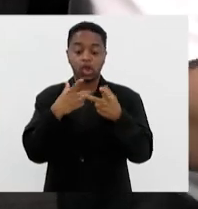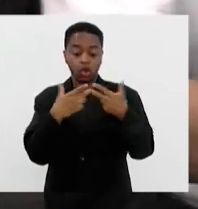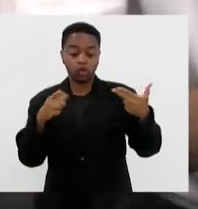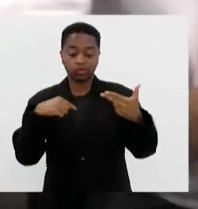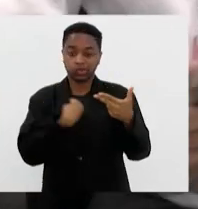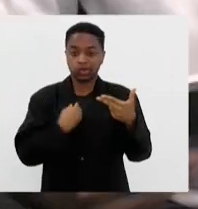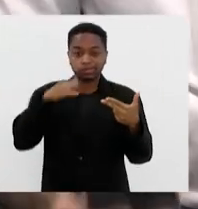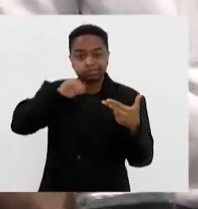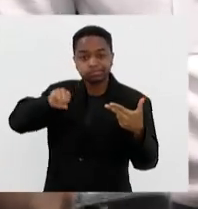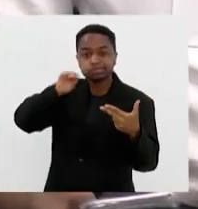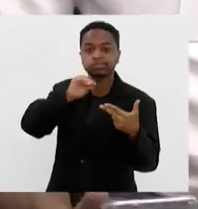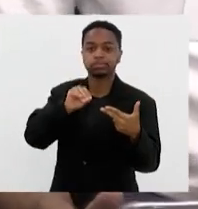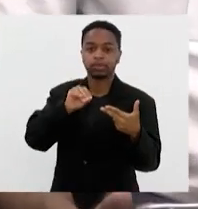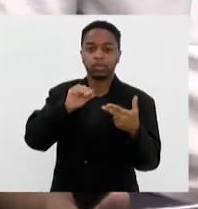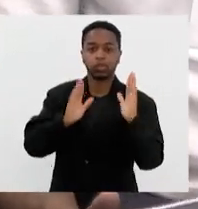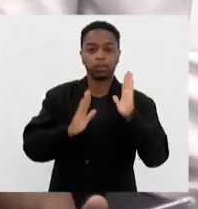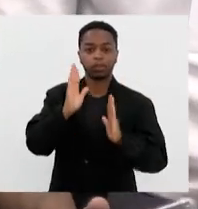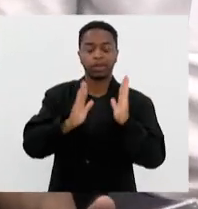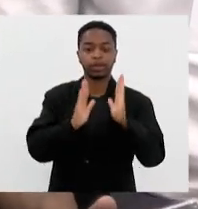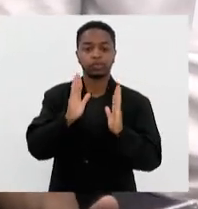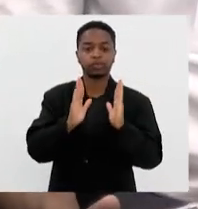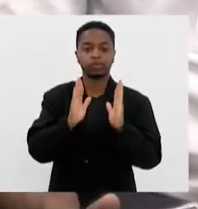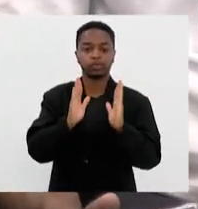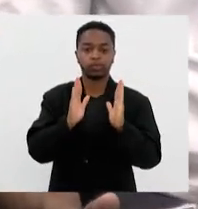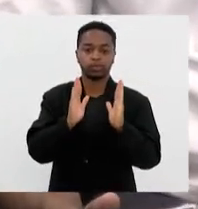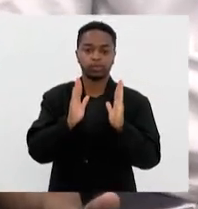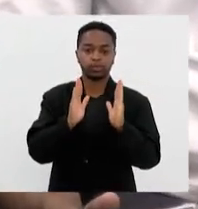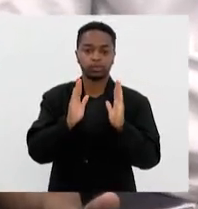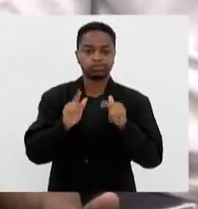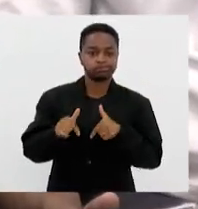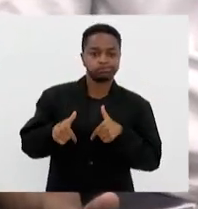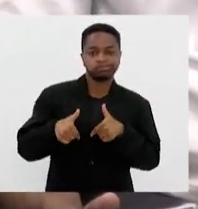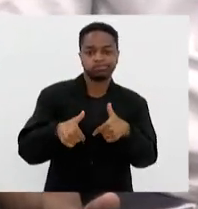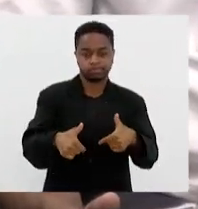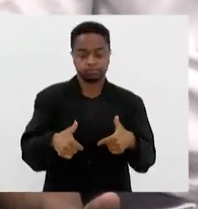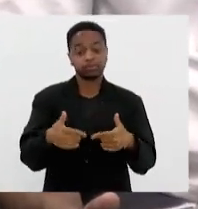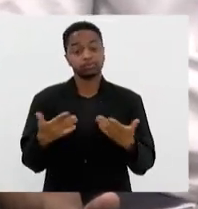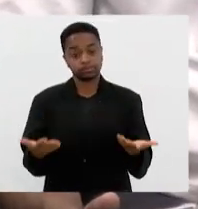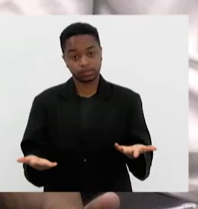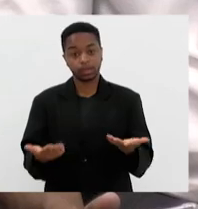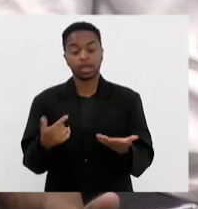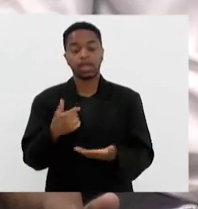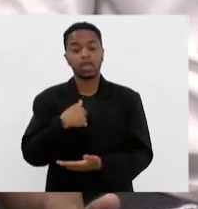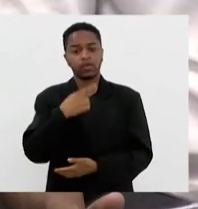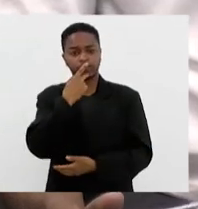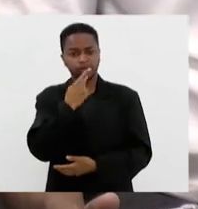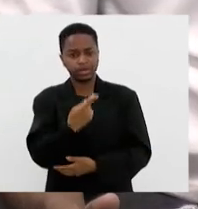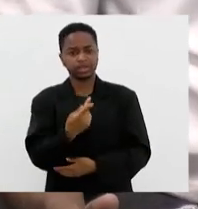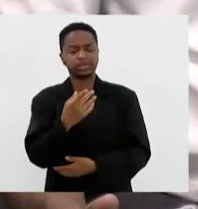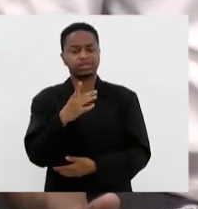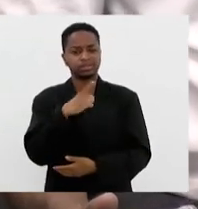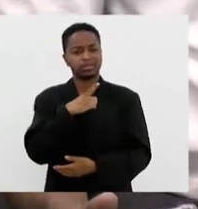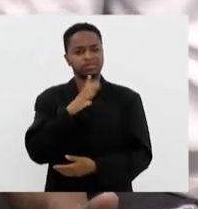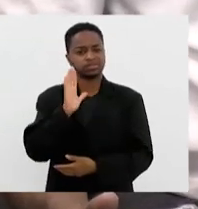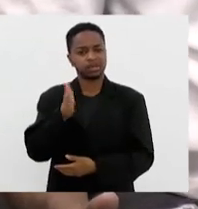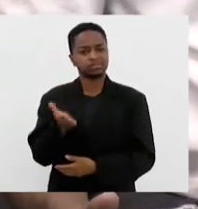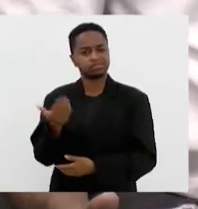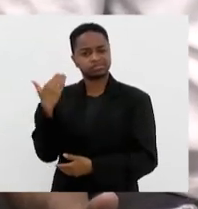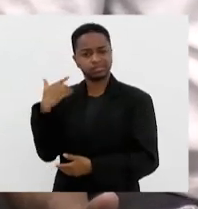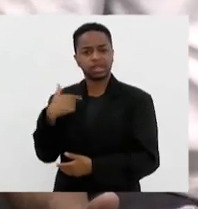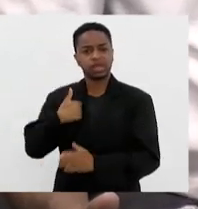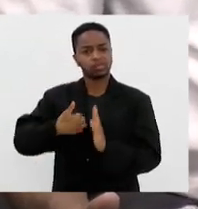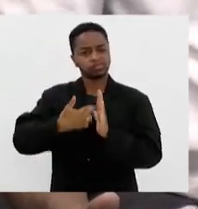Foi a parte da minha fala em plenário, aliás, respondendo a uma questão de Vossa Excelência, que lembrou que eu tinha sido relator da